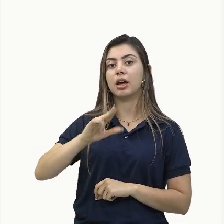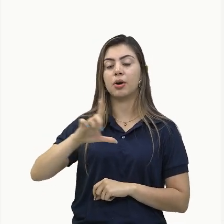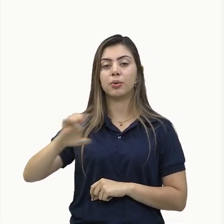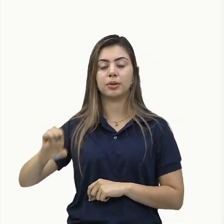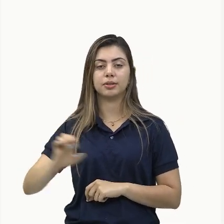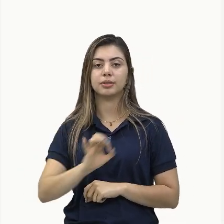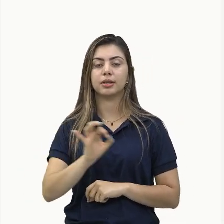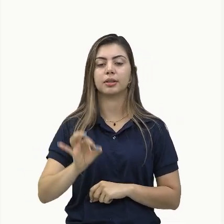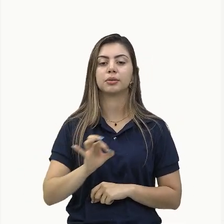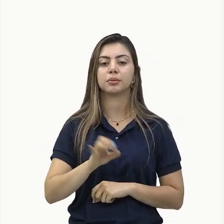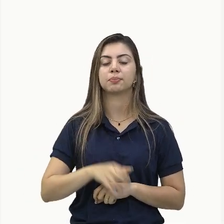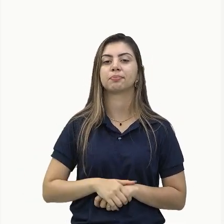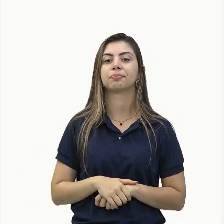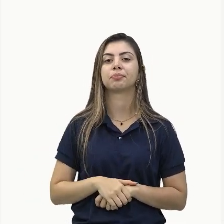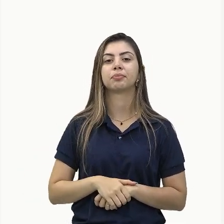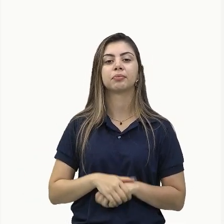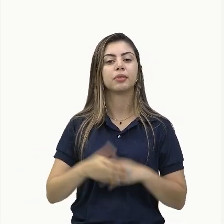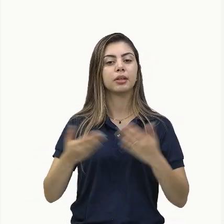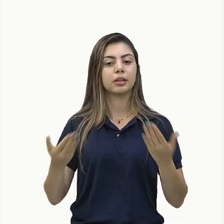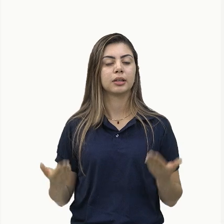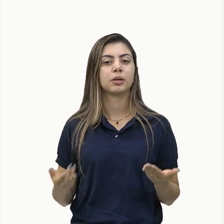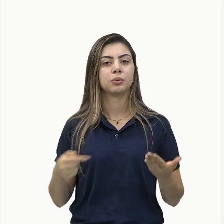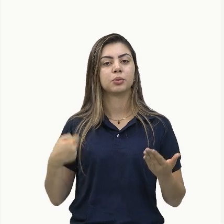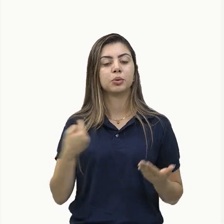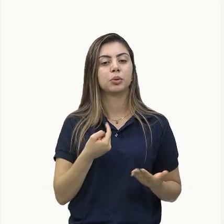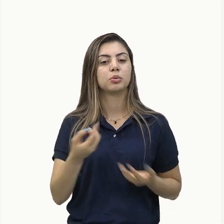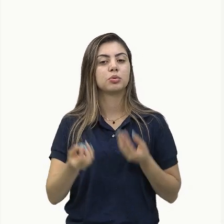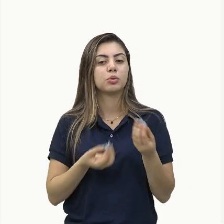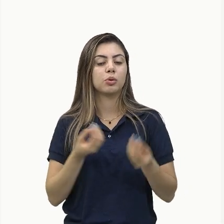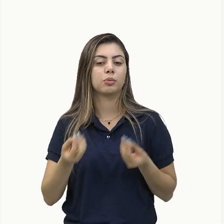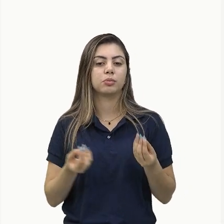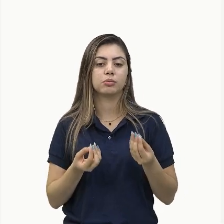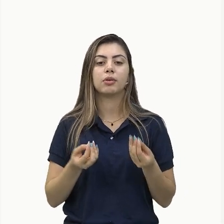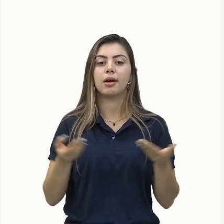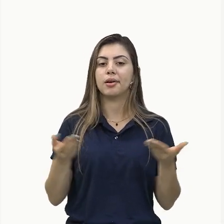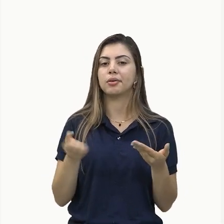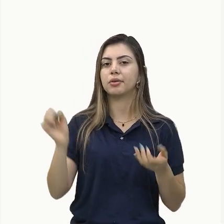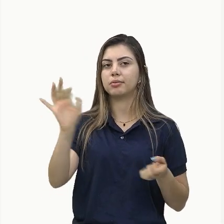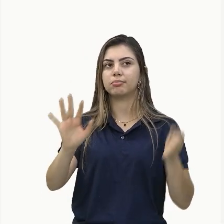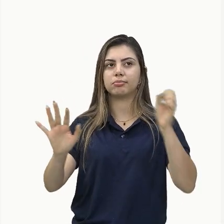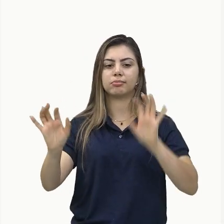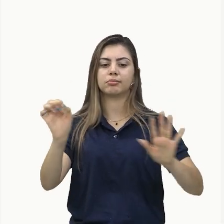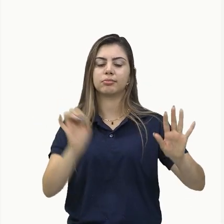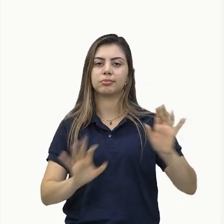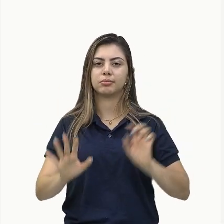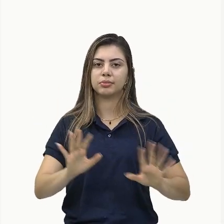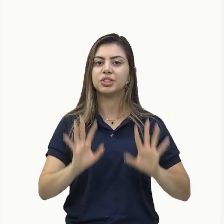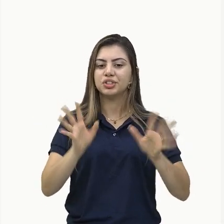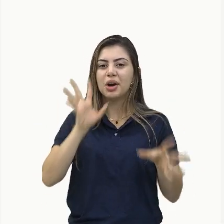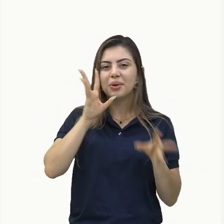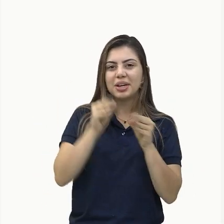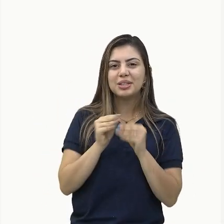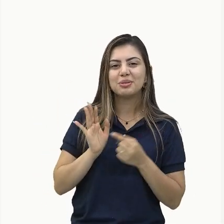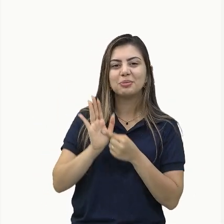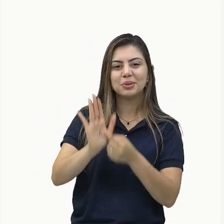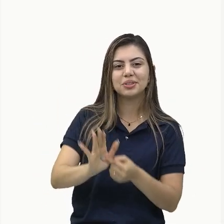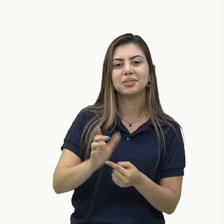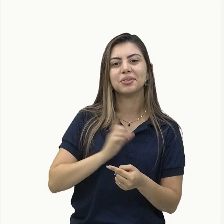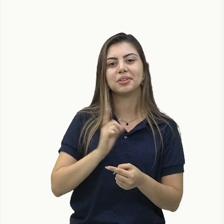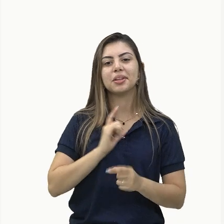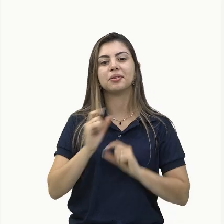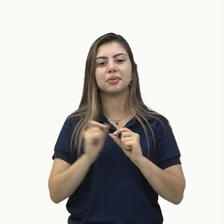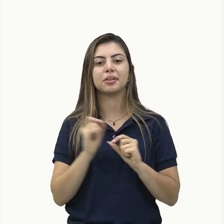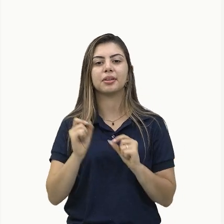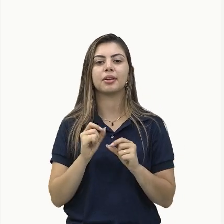nós temos aí, com base neste mapa mental, temos aí circuitos